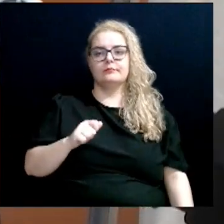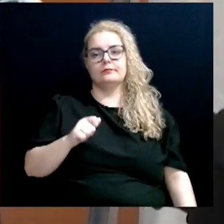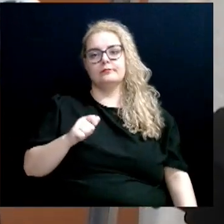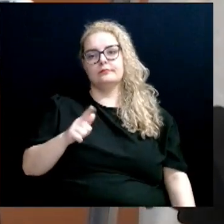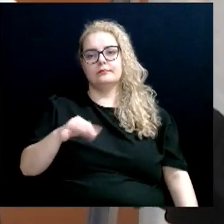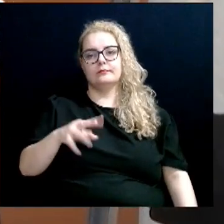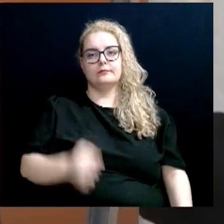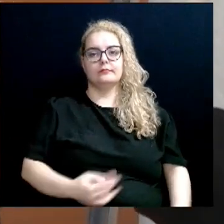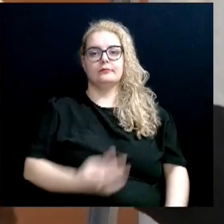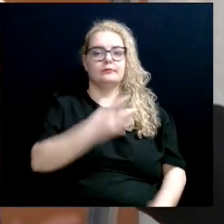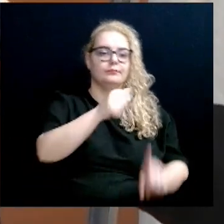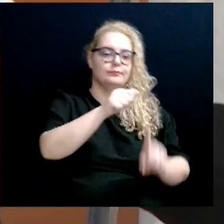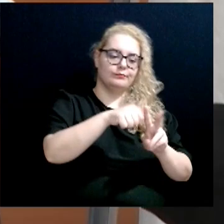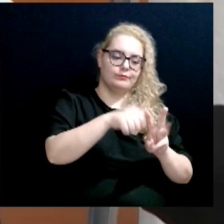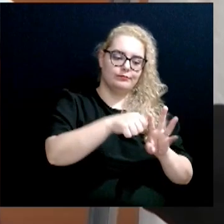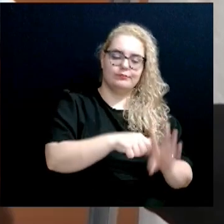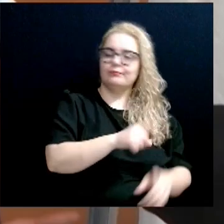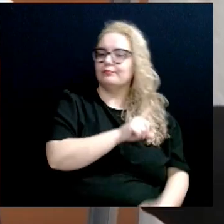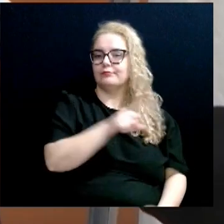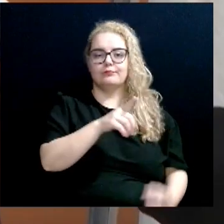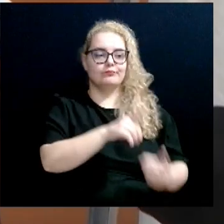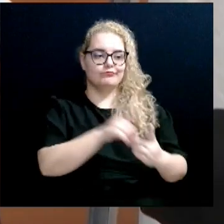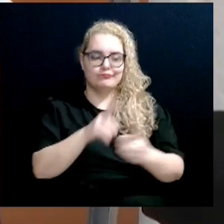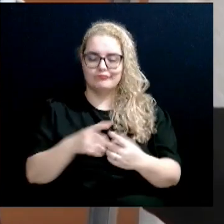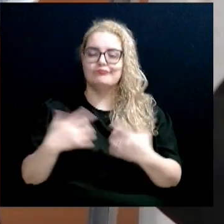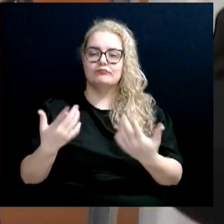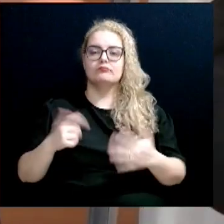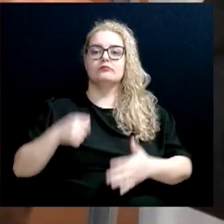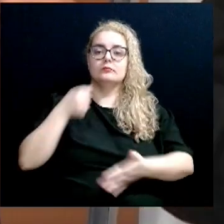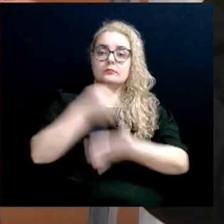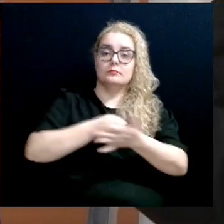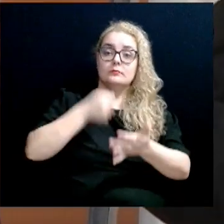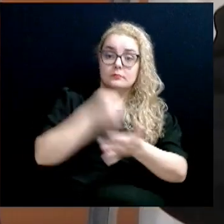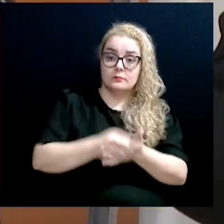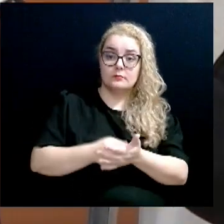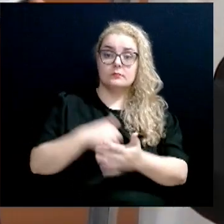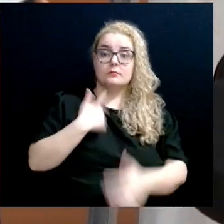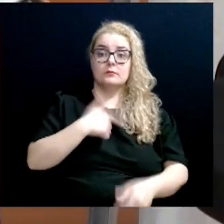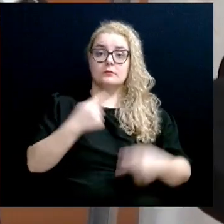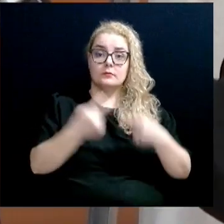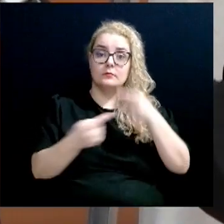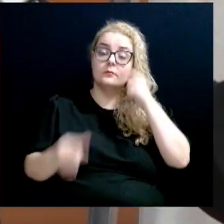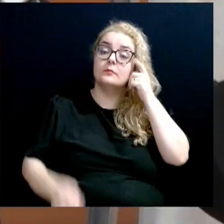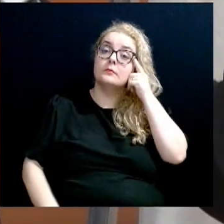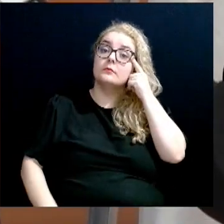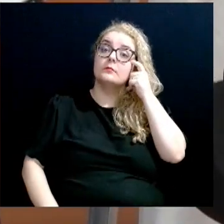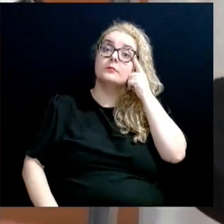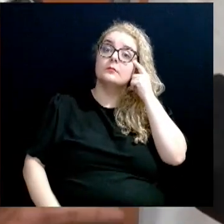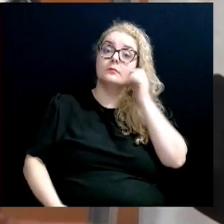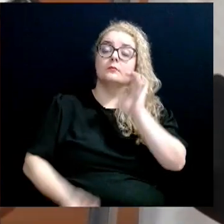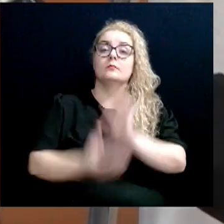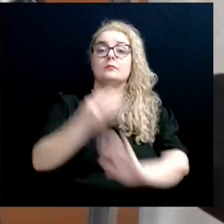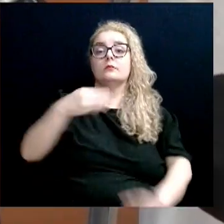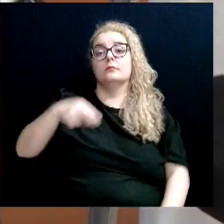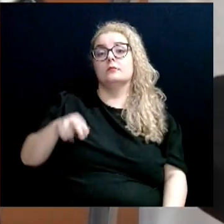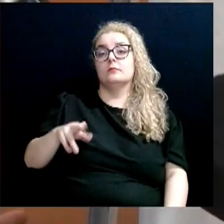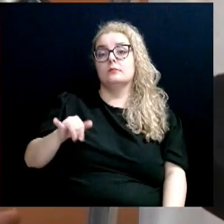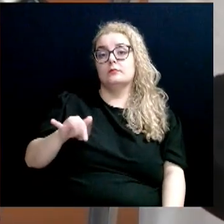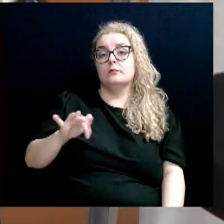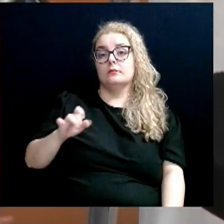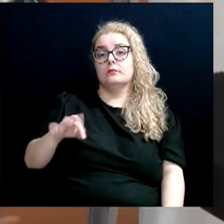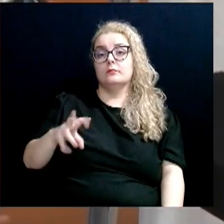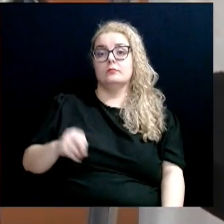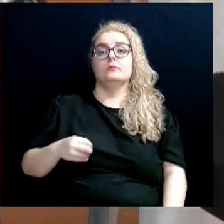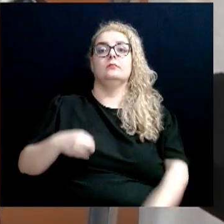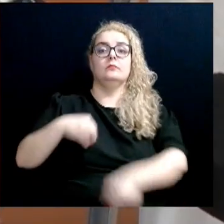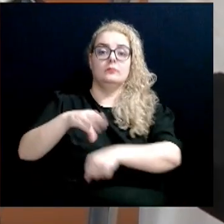fazer esses atendimentos. Então a gente está lutando, né, e hoje a gente discutiu a criação de um manifesto para enviar, inclusive para os órgãos públicos,